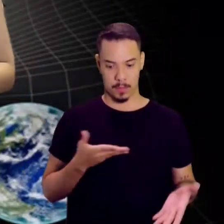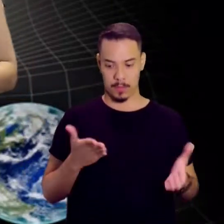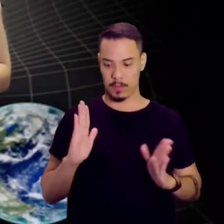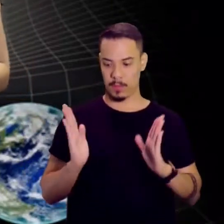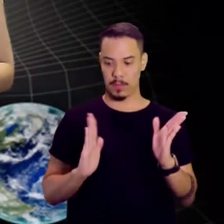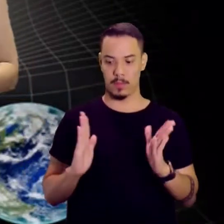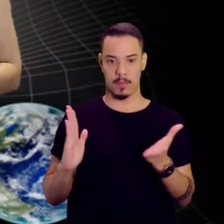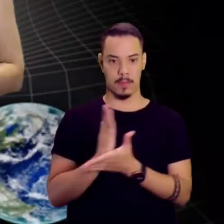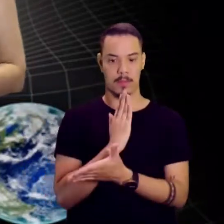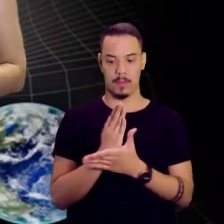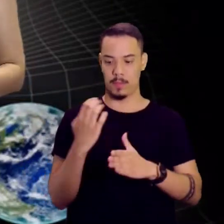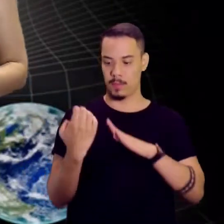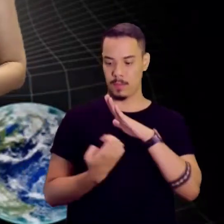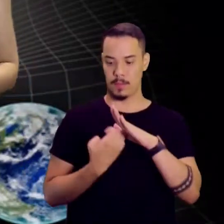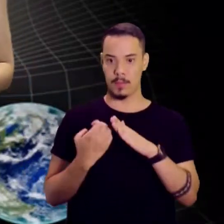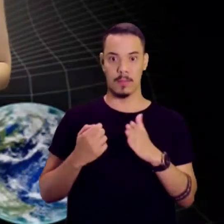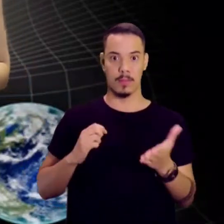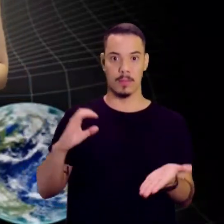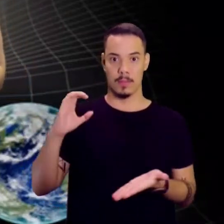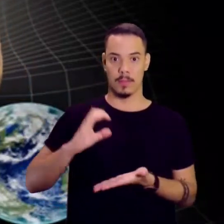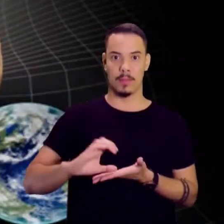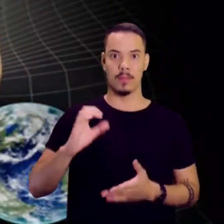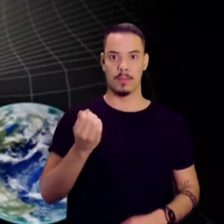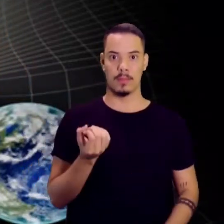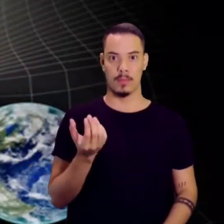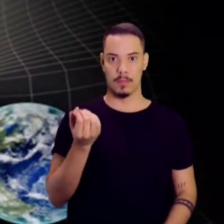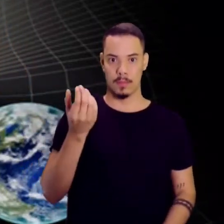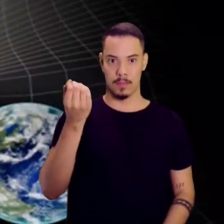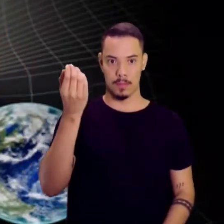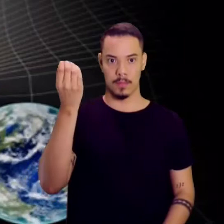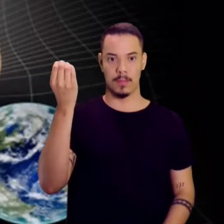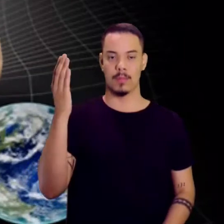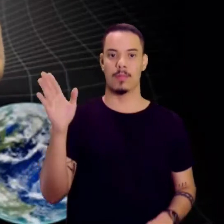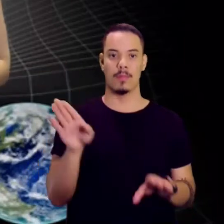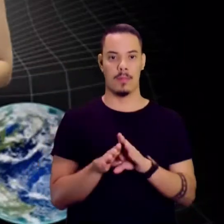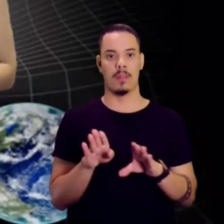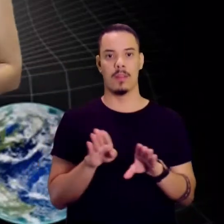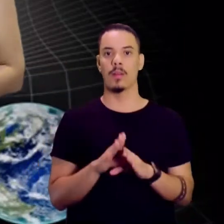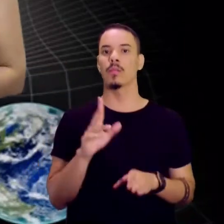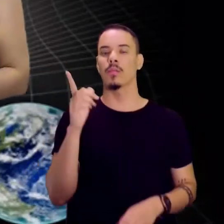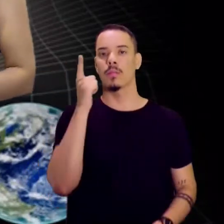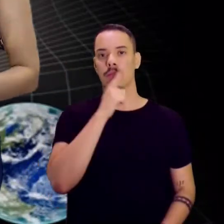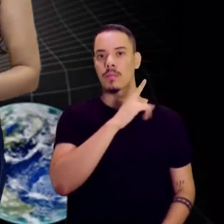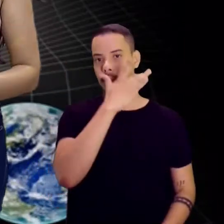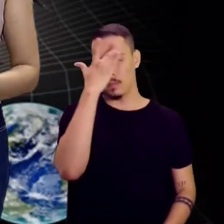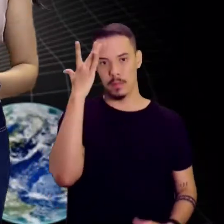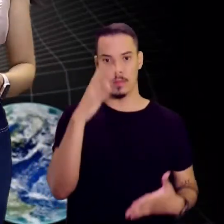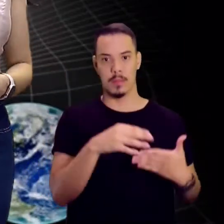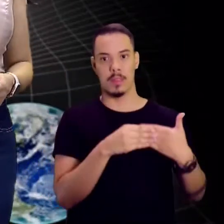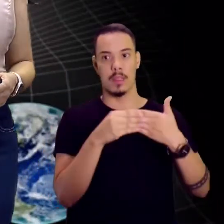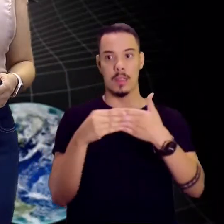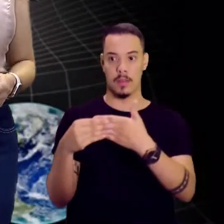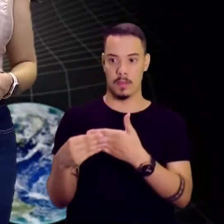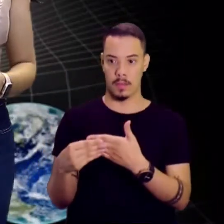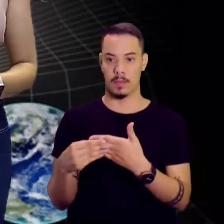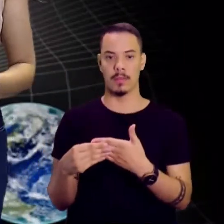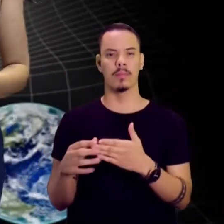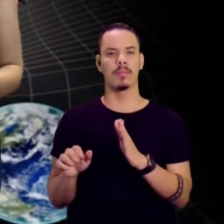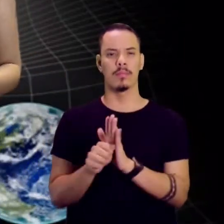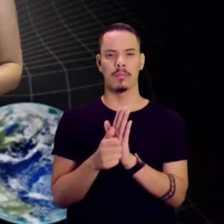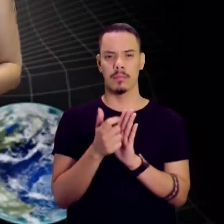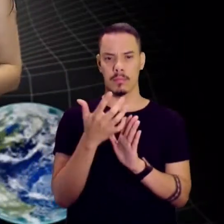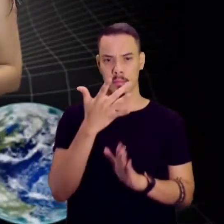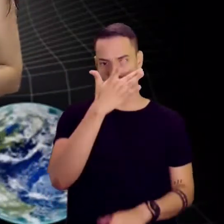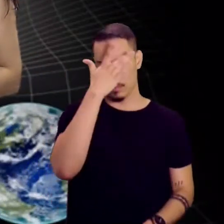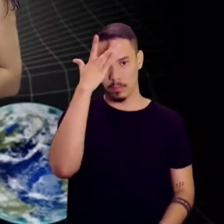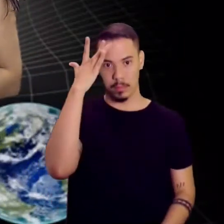muito ricas estão patrocinando viagem à estação e estão levando pessoas comuns, né? Foi uma das primeiras pessoas